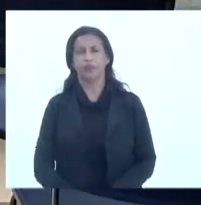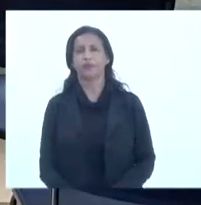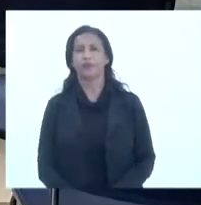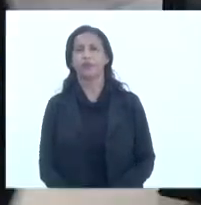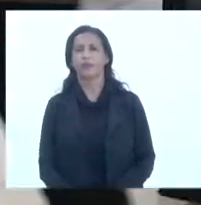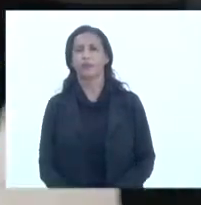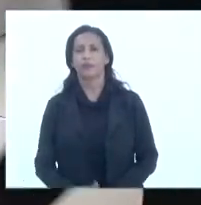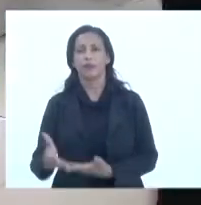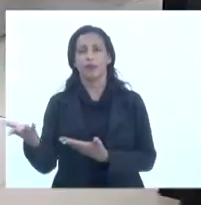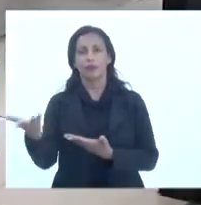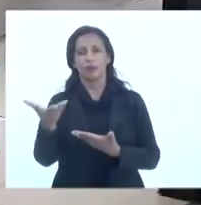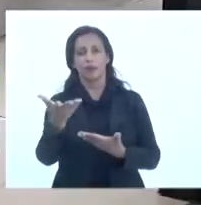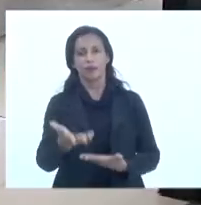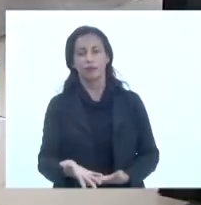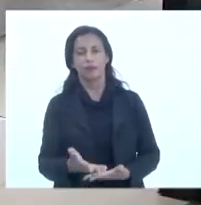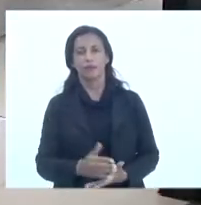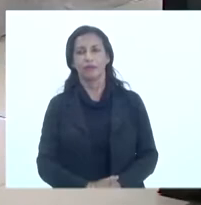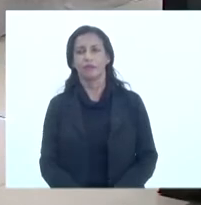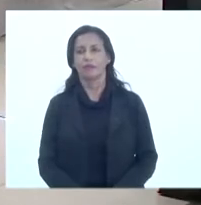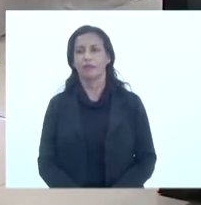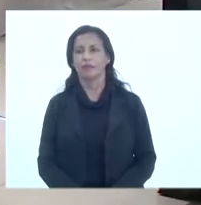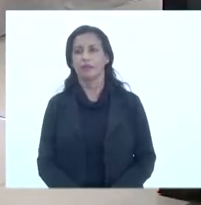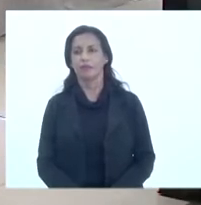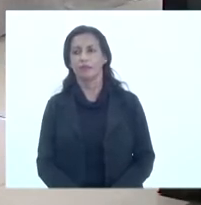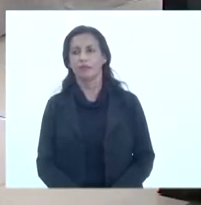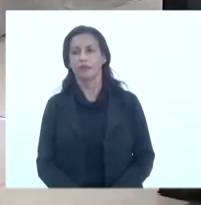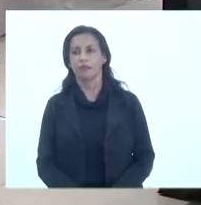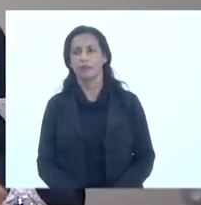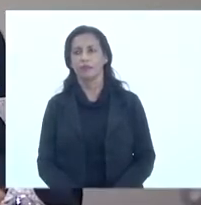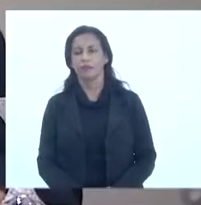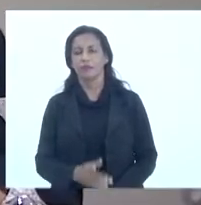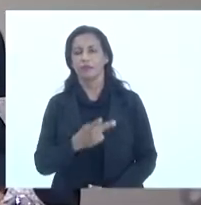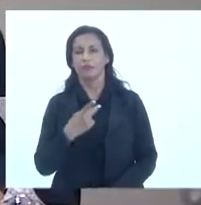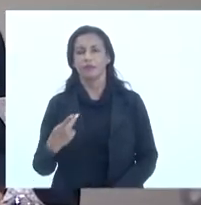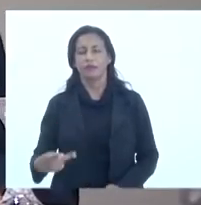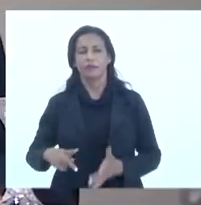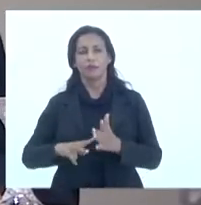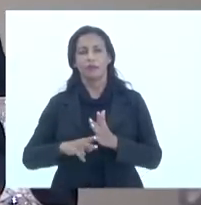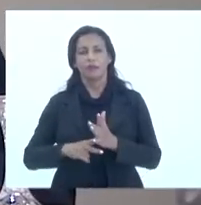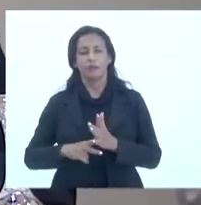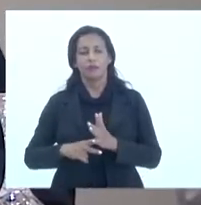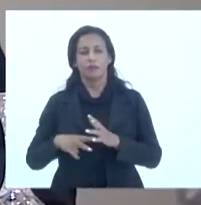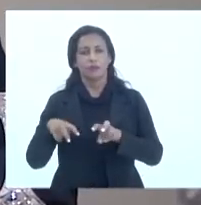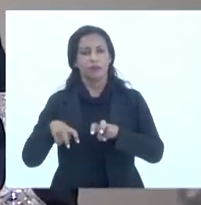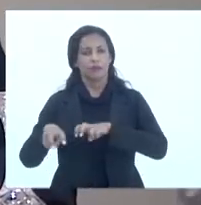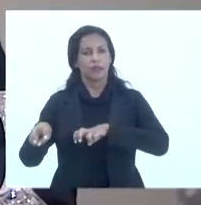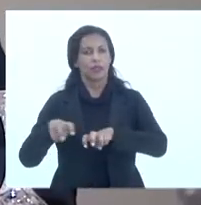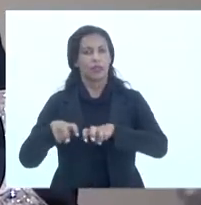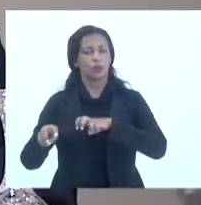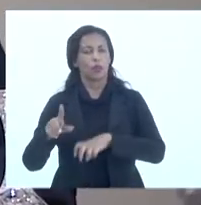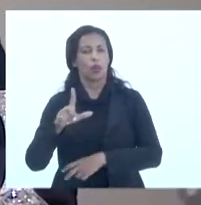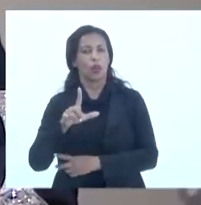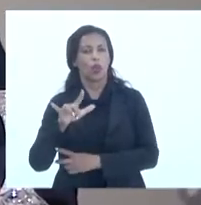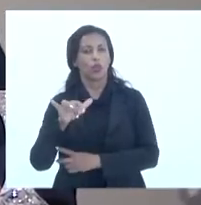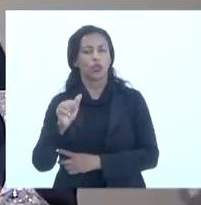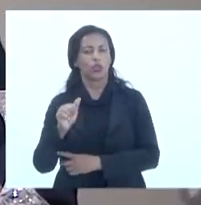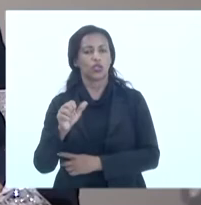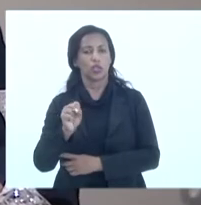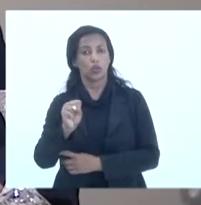Queria convidar para usar da palavra o presidente do Sindicato das Empresas de Transporte de Cargas e Logística do Sul